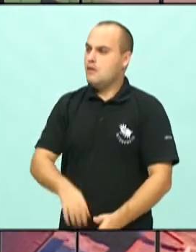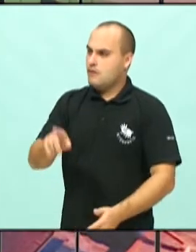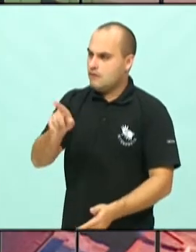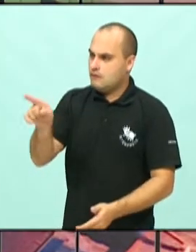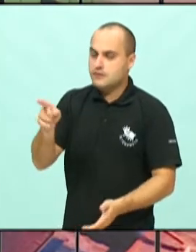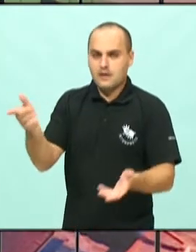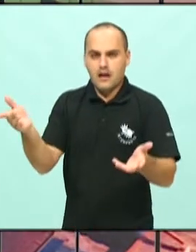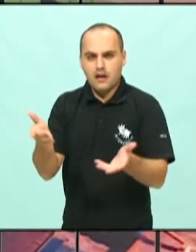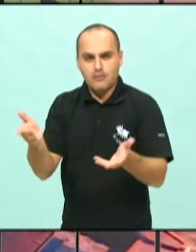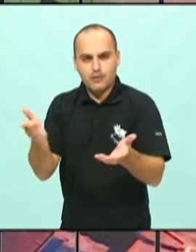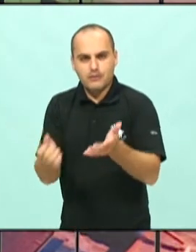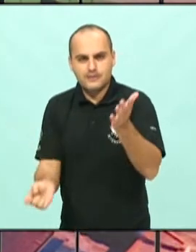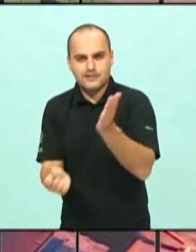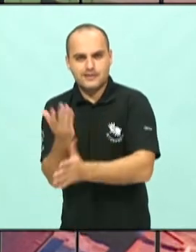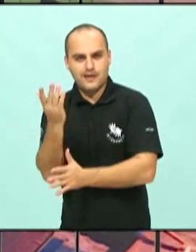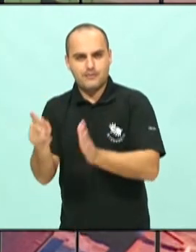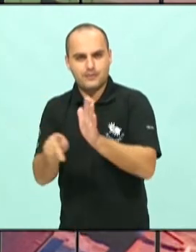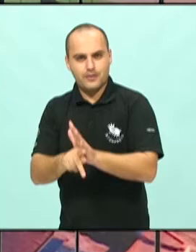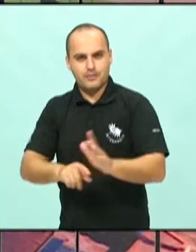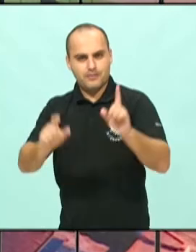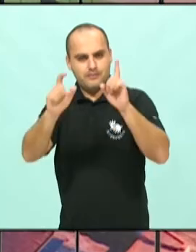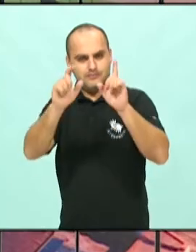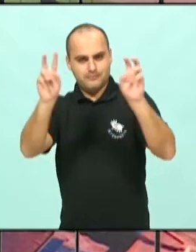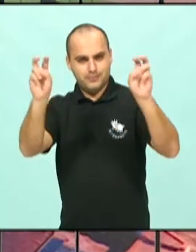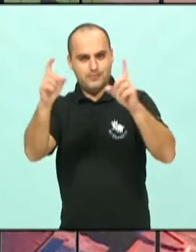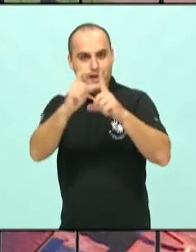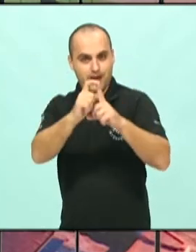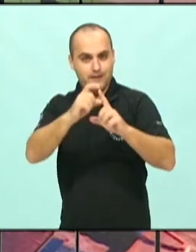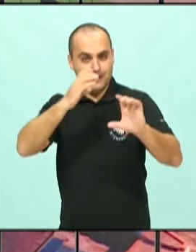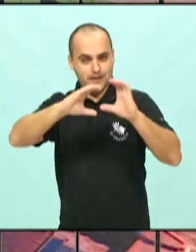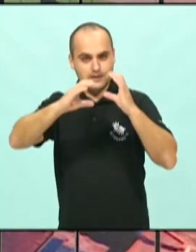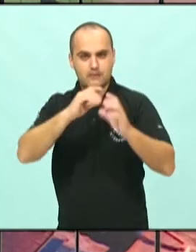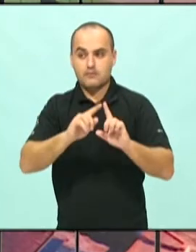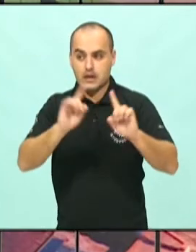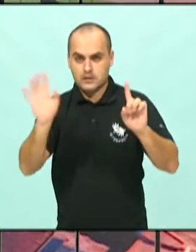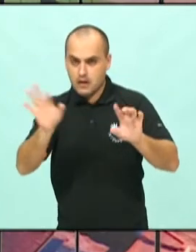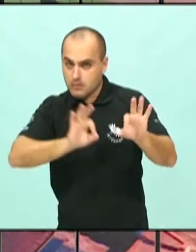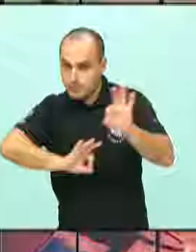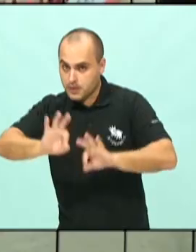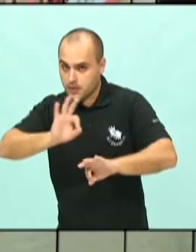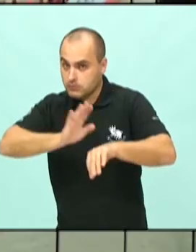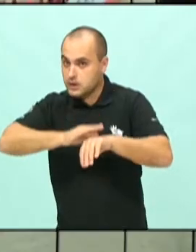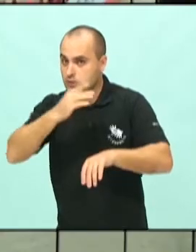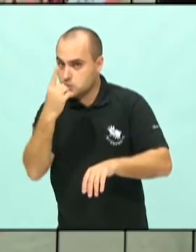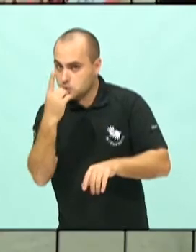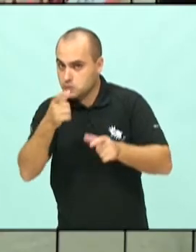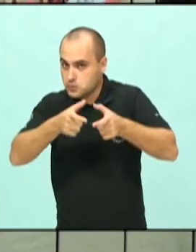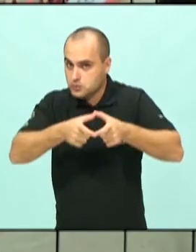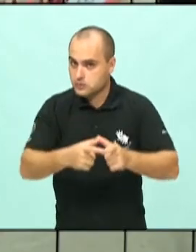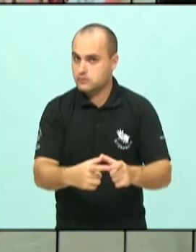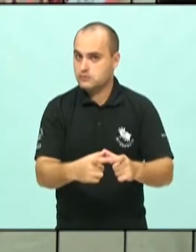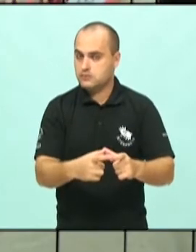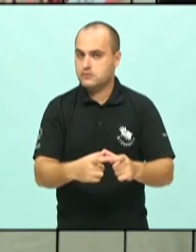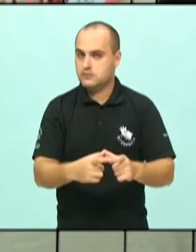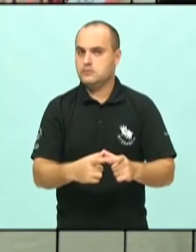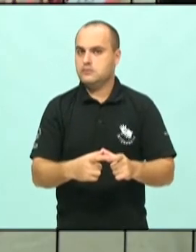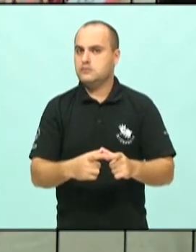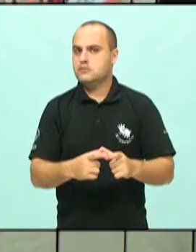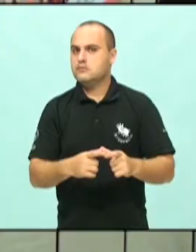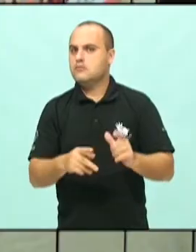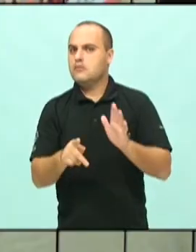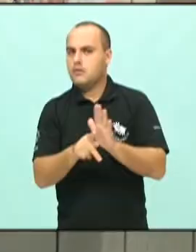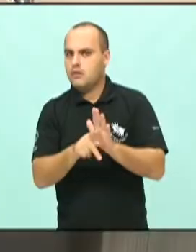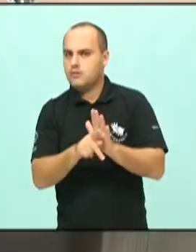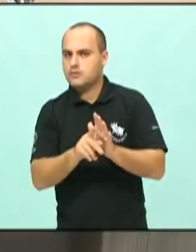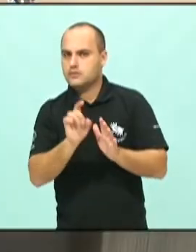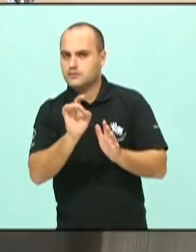do forno, Palavra da Canção, mas já está preparando outro. Parece que há um trabalho aí mais voltado para volta novamente